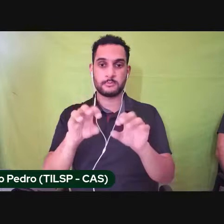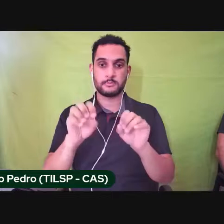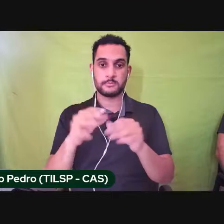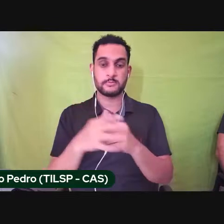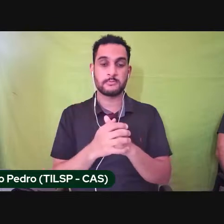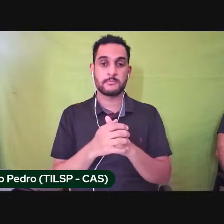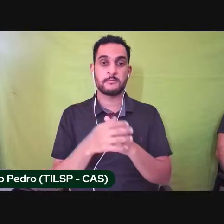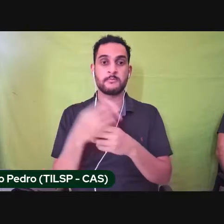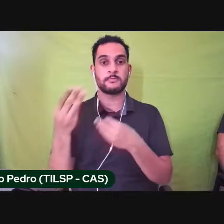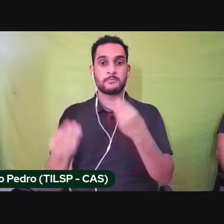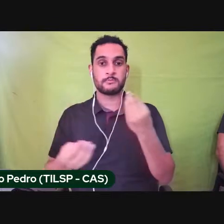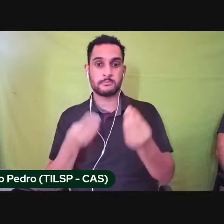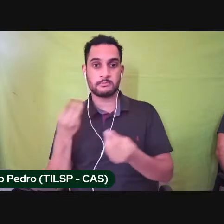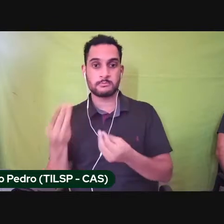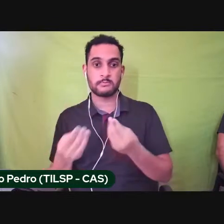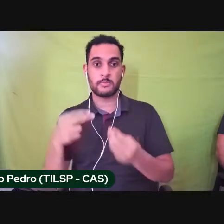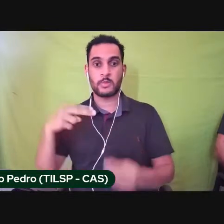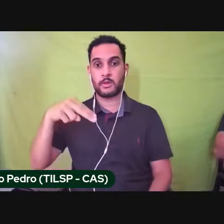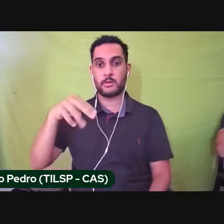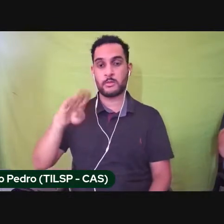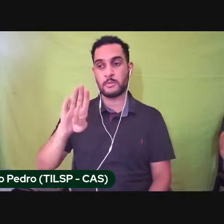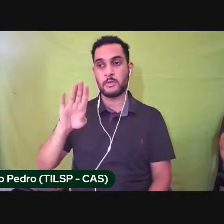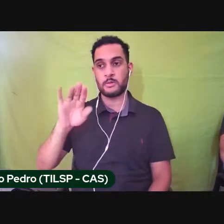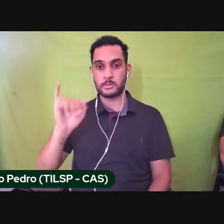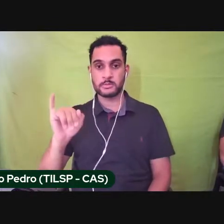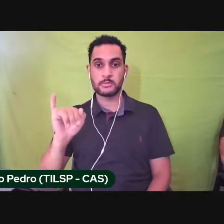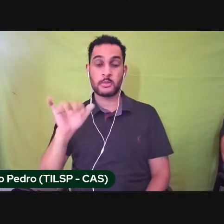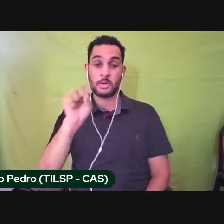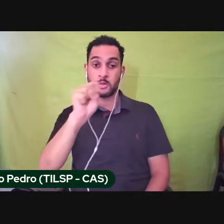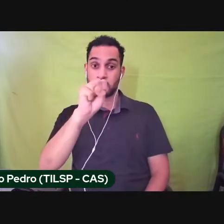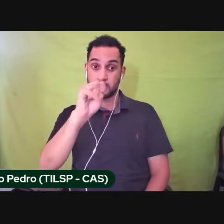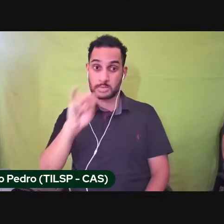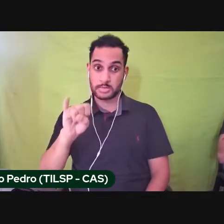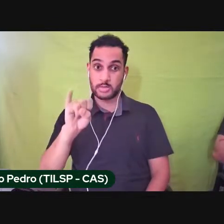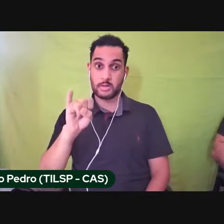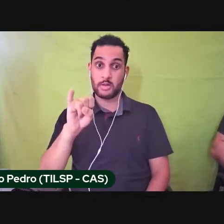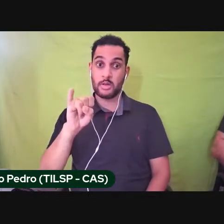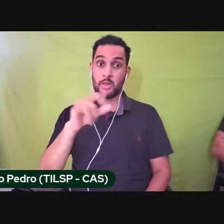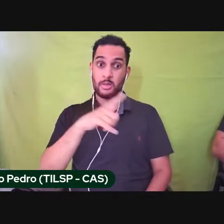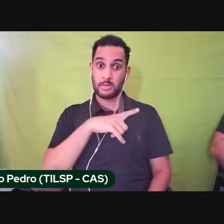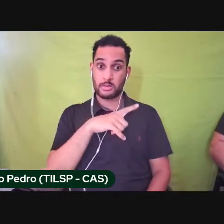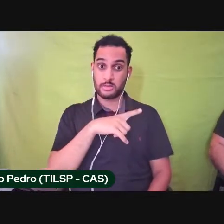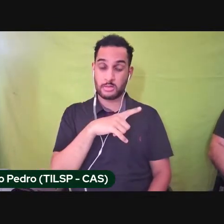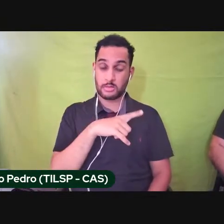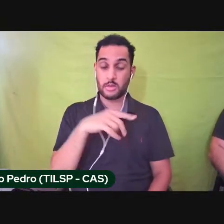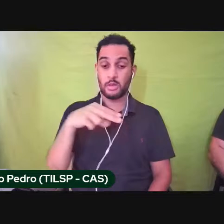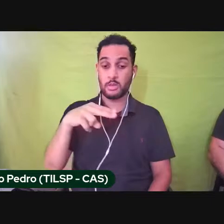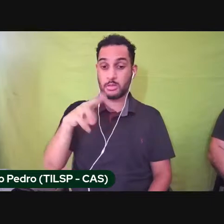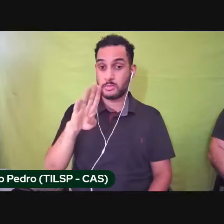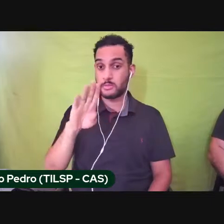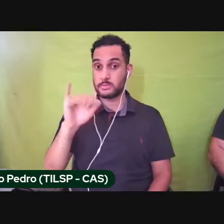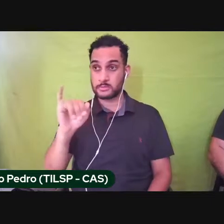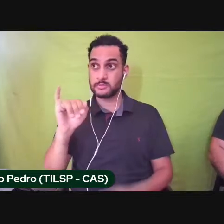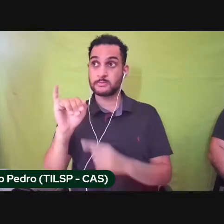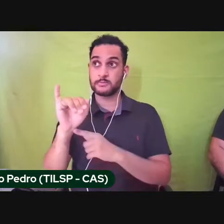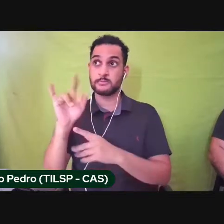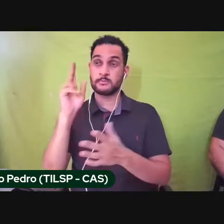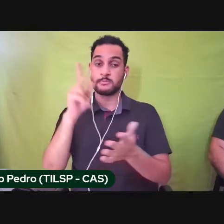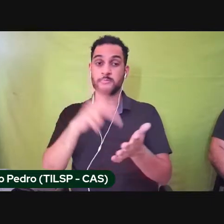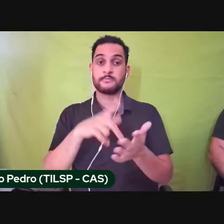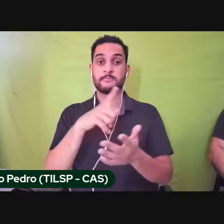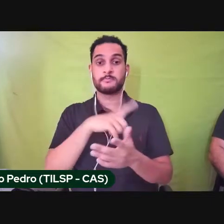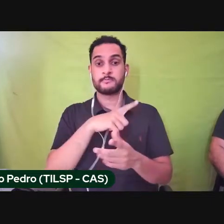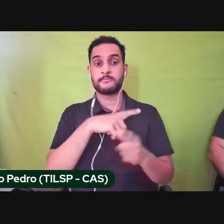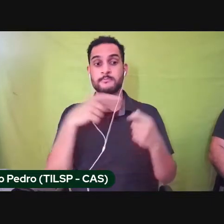está posto na LBI, e se realmente o que está na LBI contempla as grandes